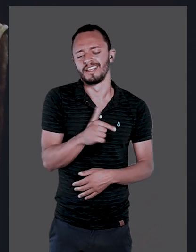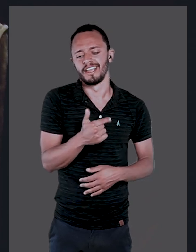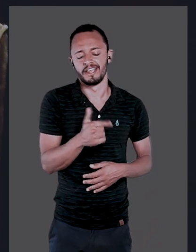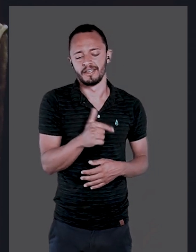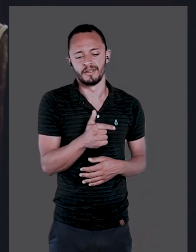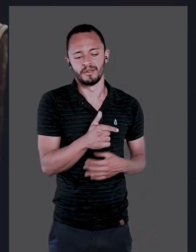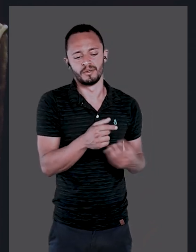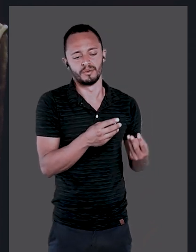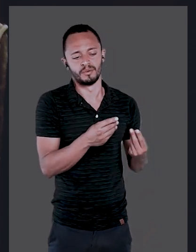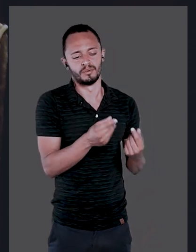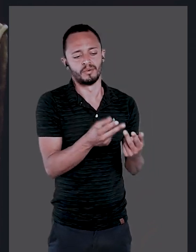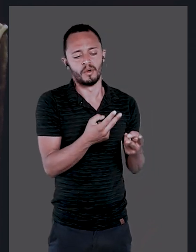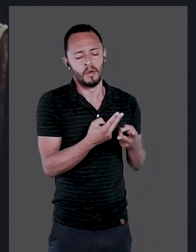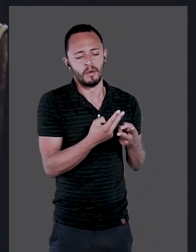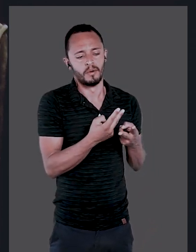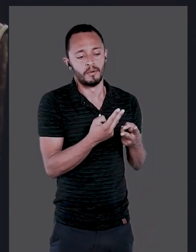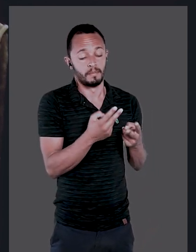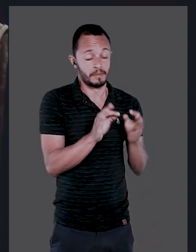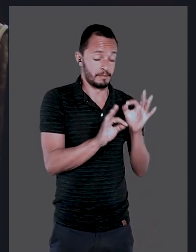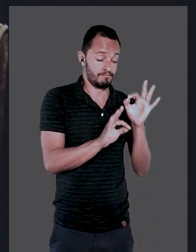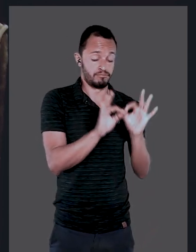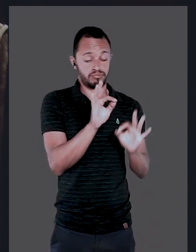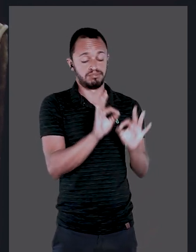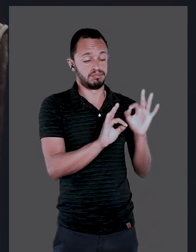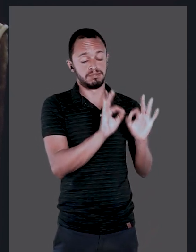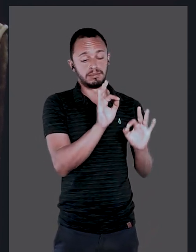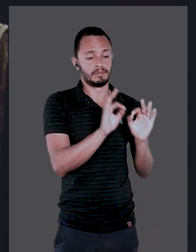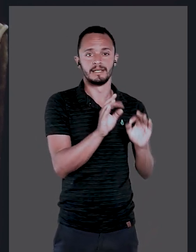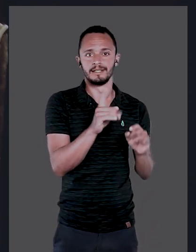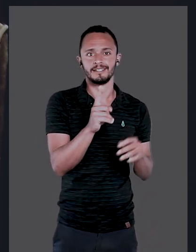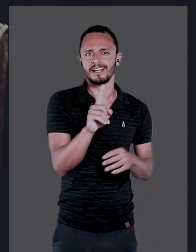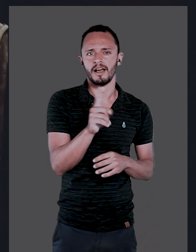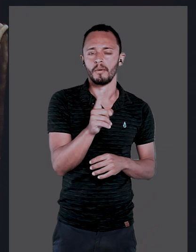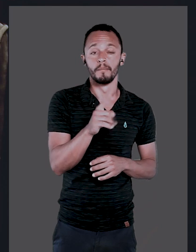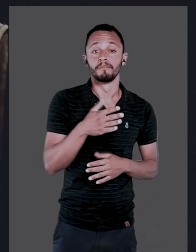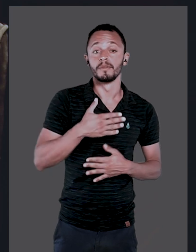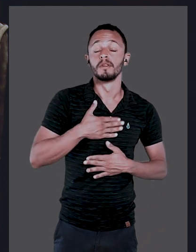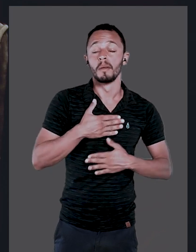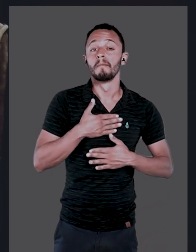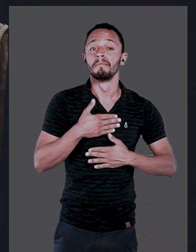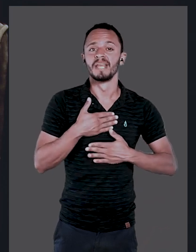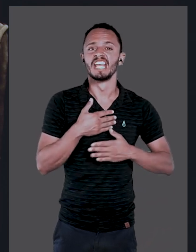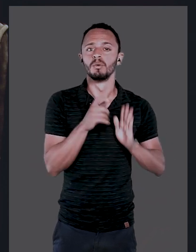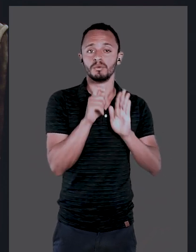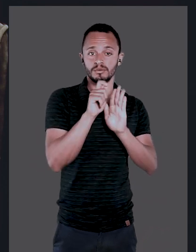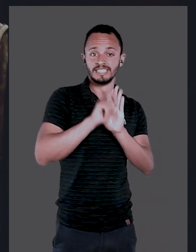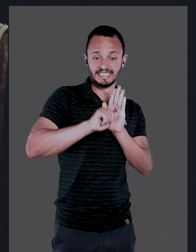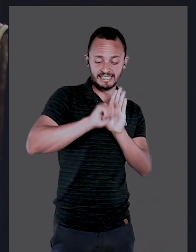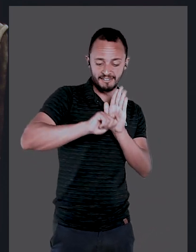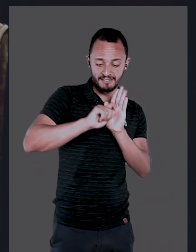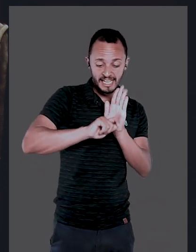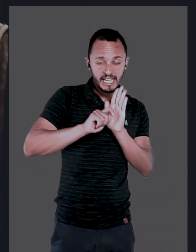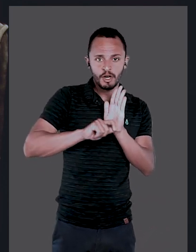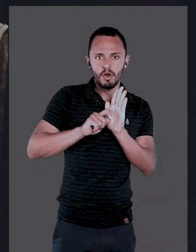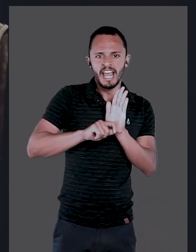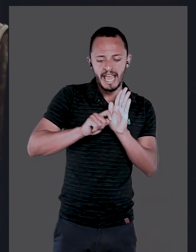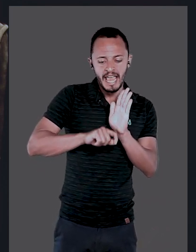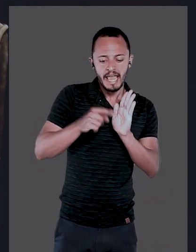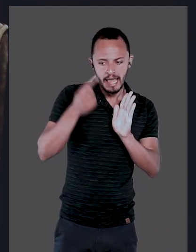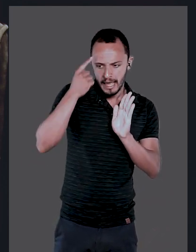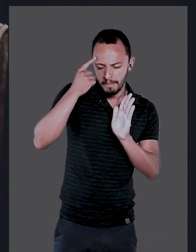tio. Eu não tenho muita paciência assim para esse quebra-cabeças da trama.